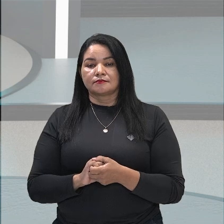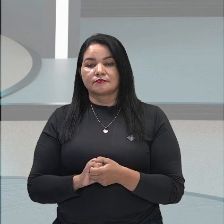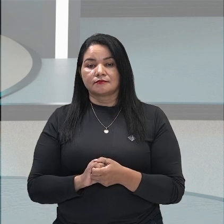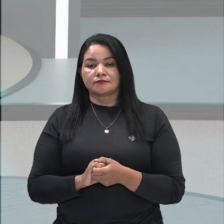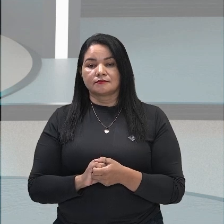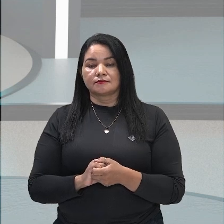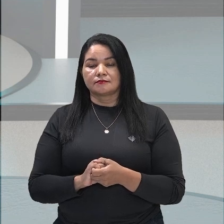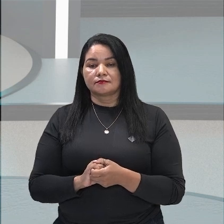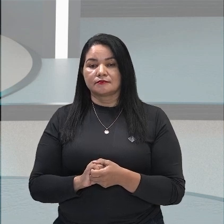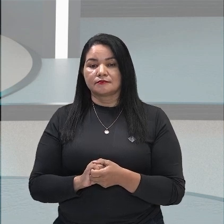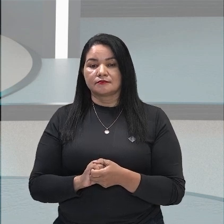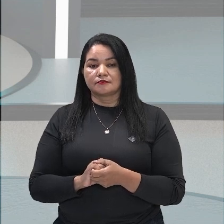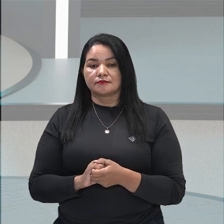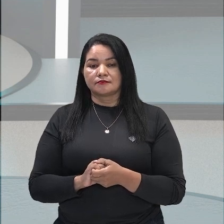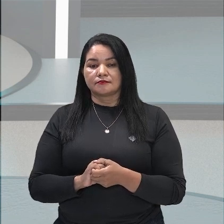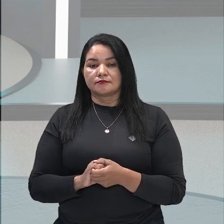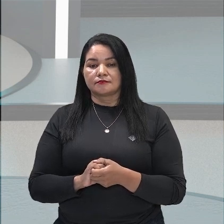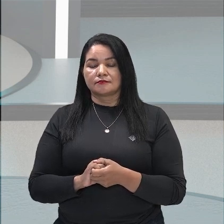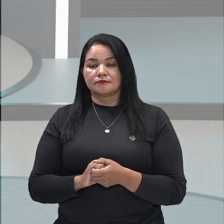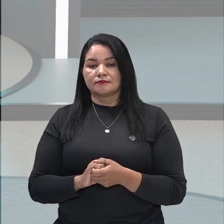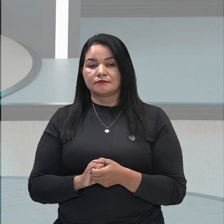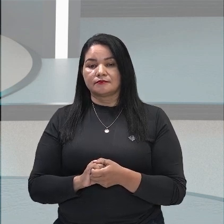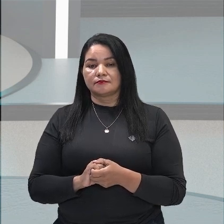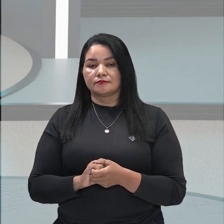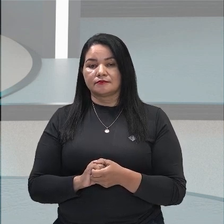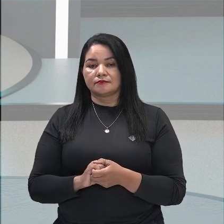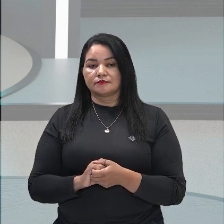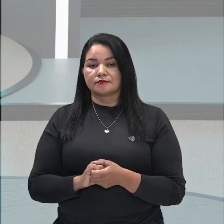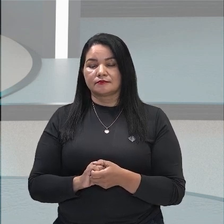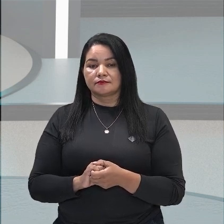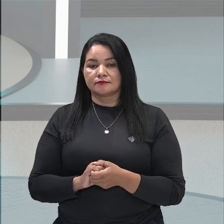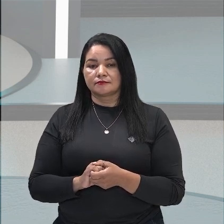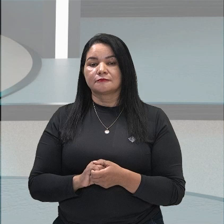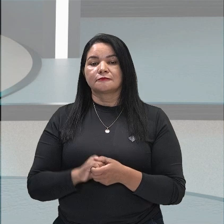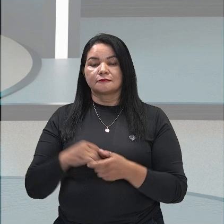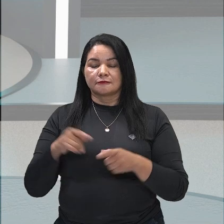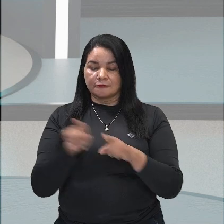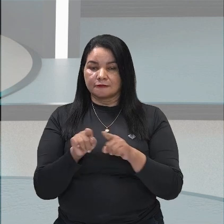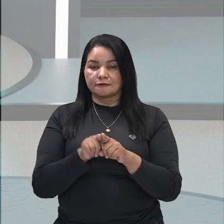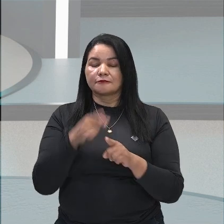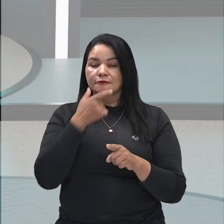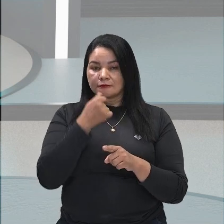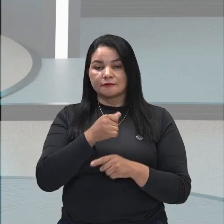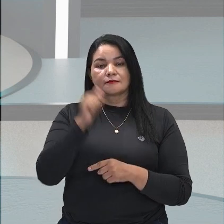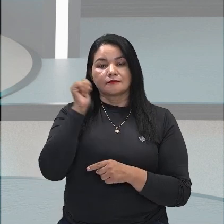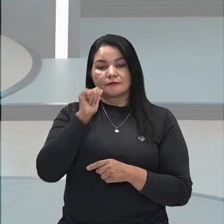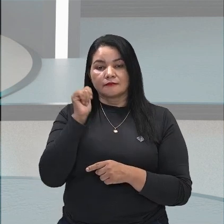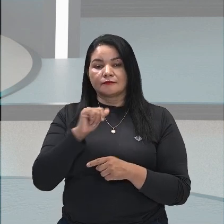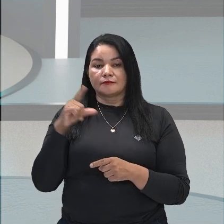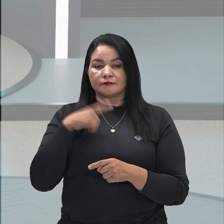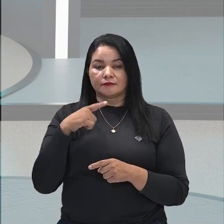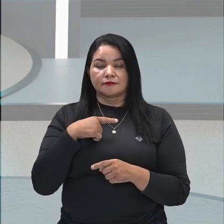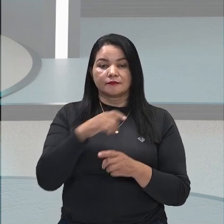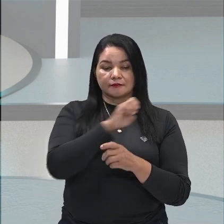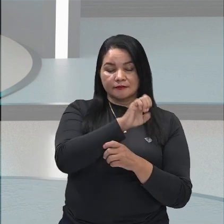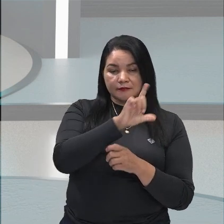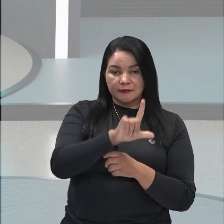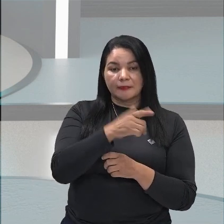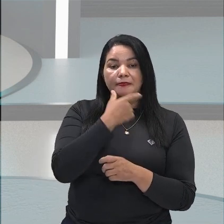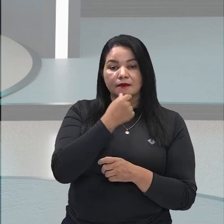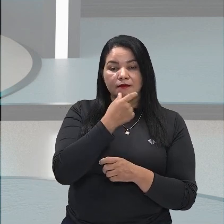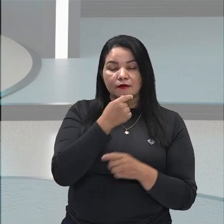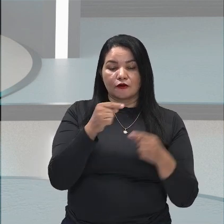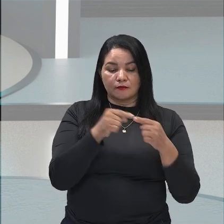jabalina. Temos el tigre, la tigresa, el toro, la vaca, el zángano, la